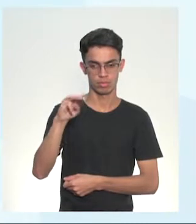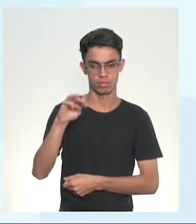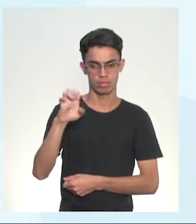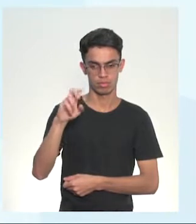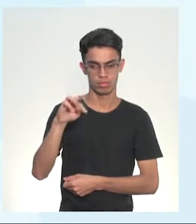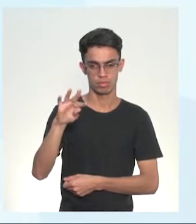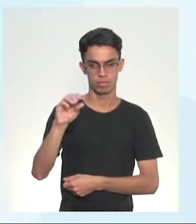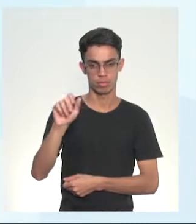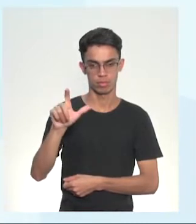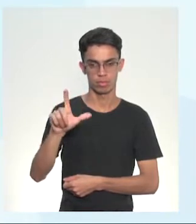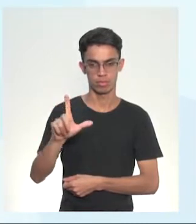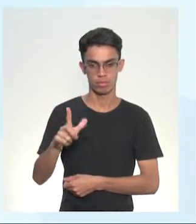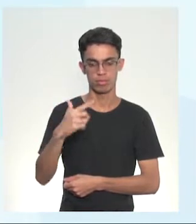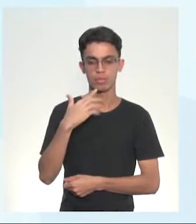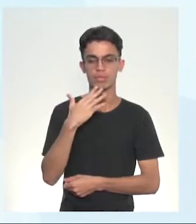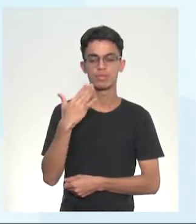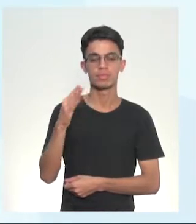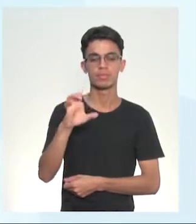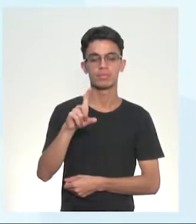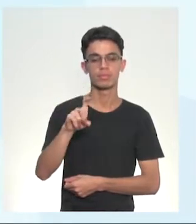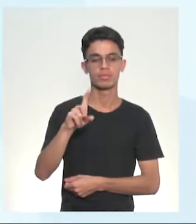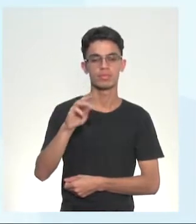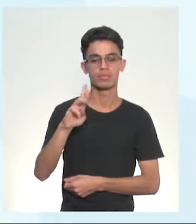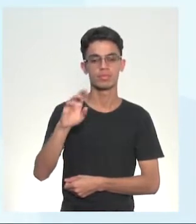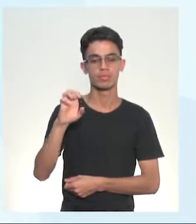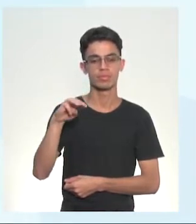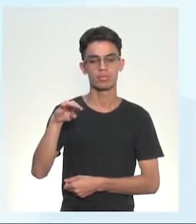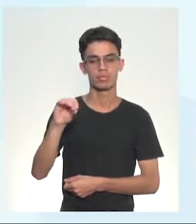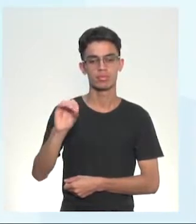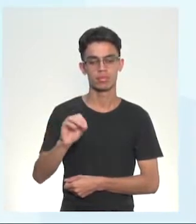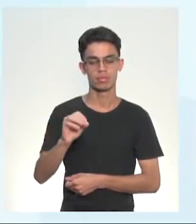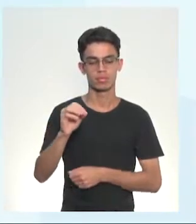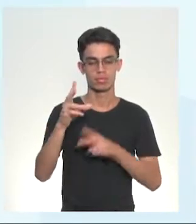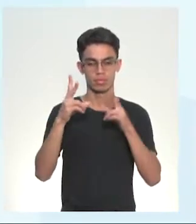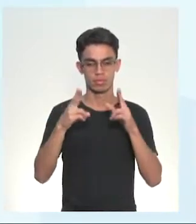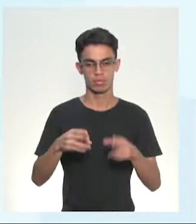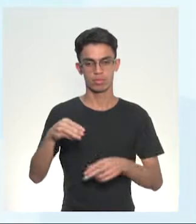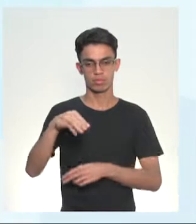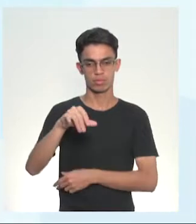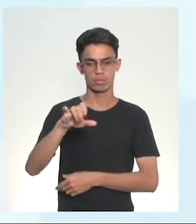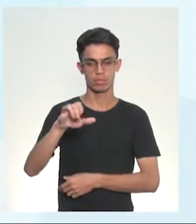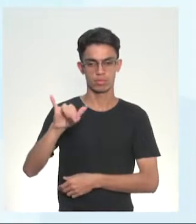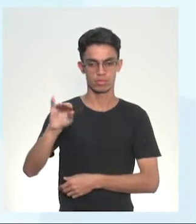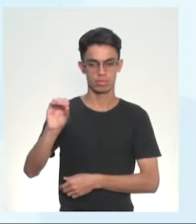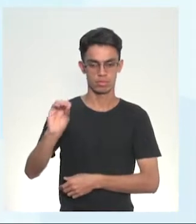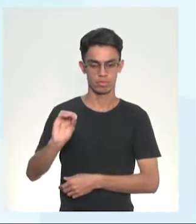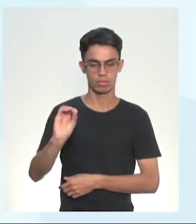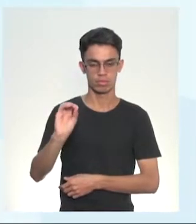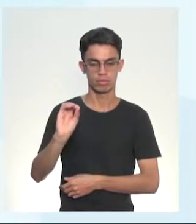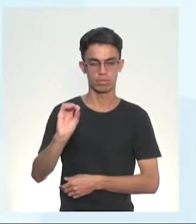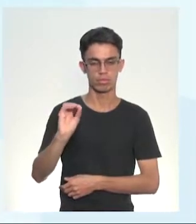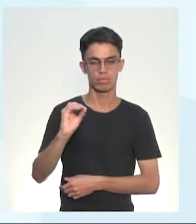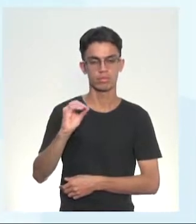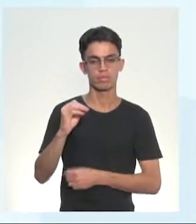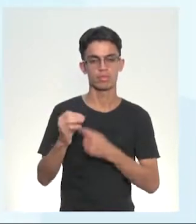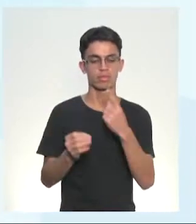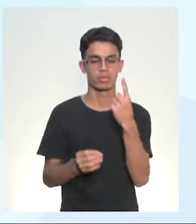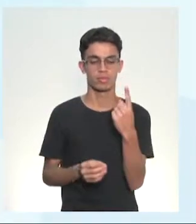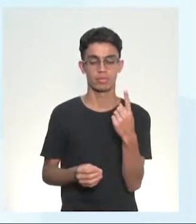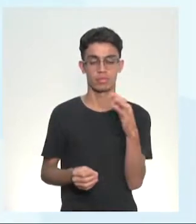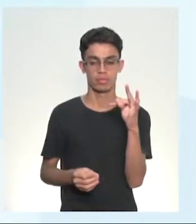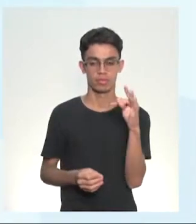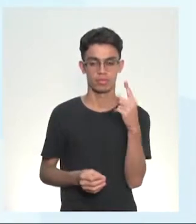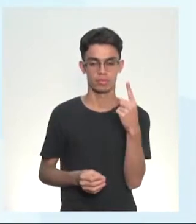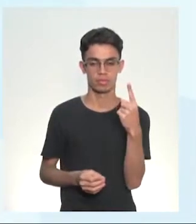o produto dos extremos é igual ao produto dos meios. Então, eu tenho da grandeza 1,